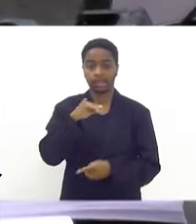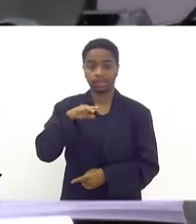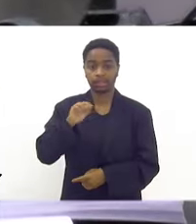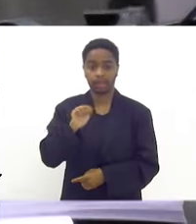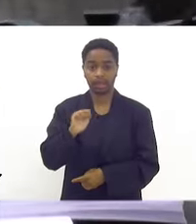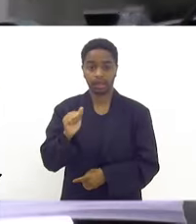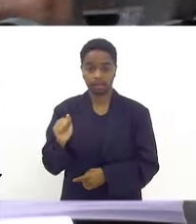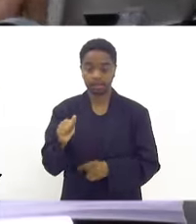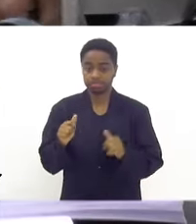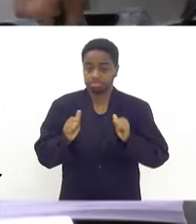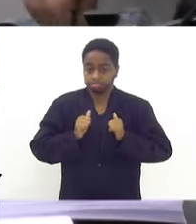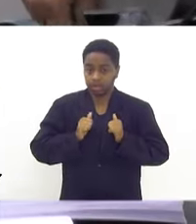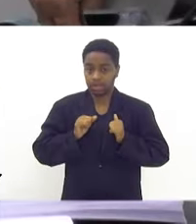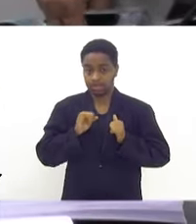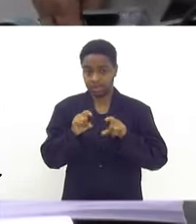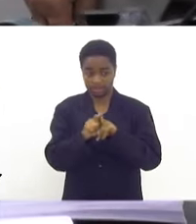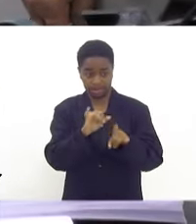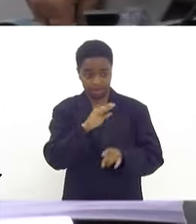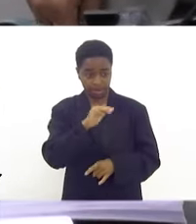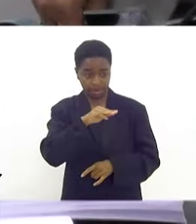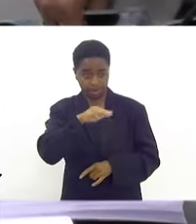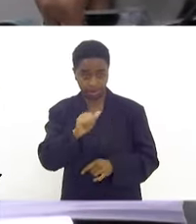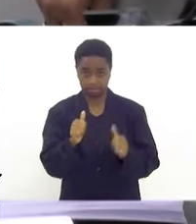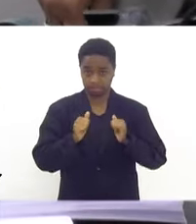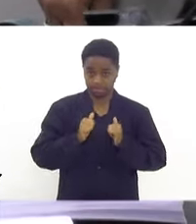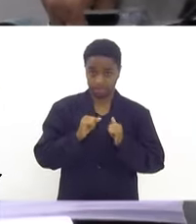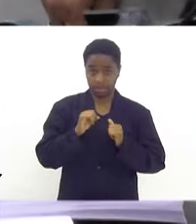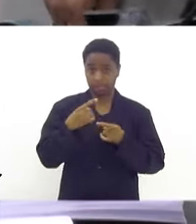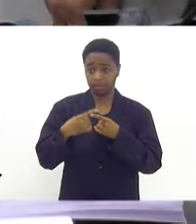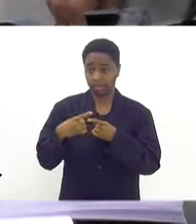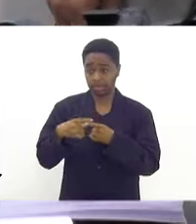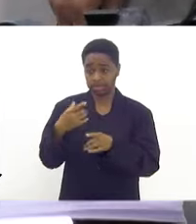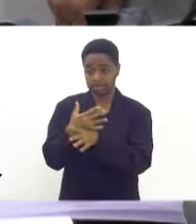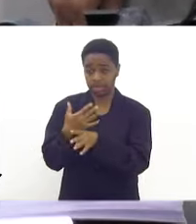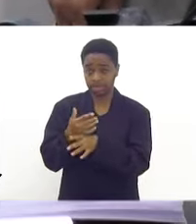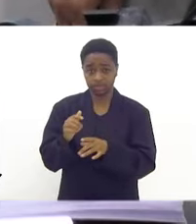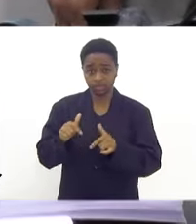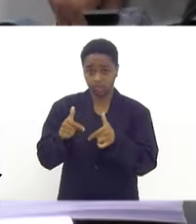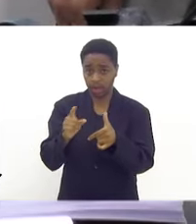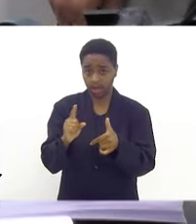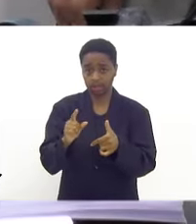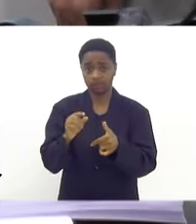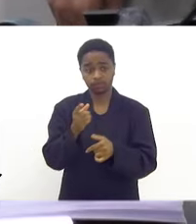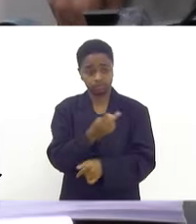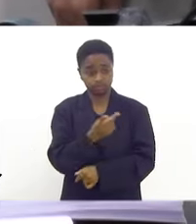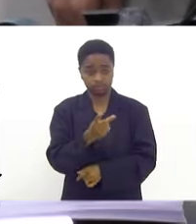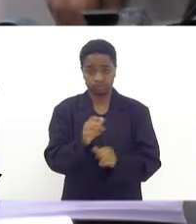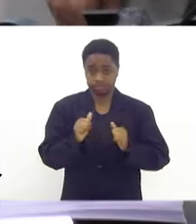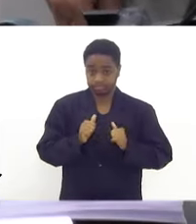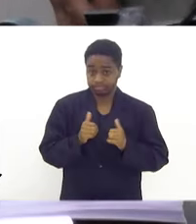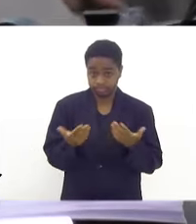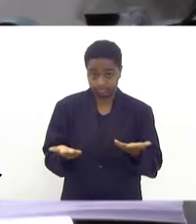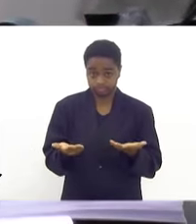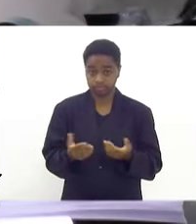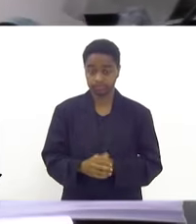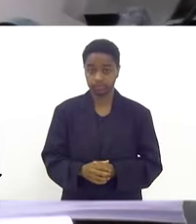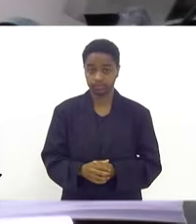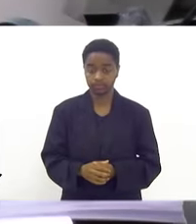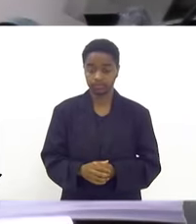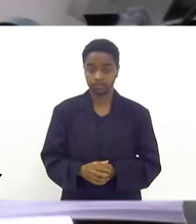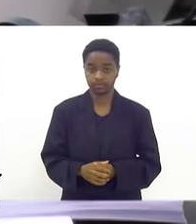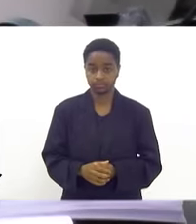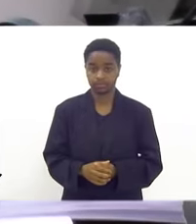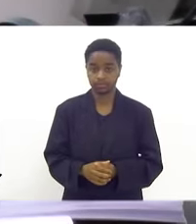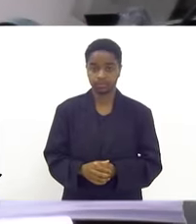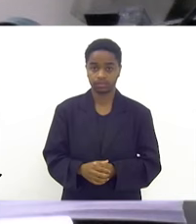que o Ibama não vai atuar né porque o município não atua que o Ibama ou o Inea não vai atuar aí vem aqui